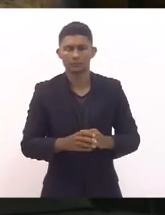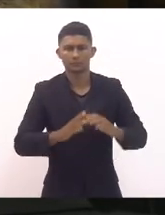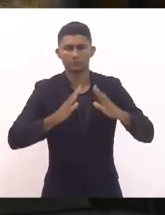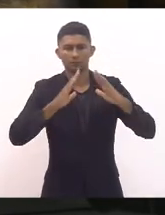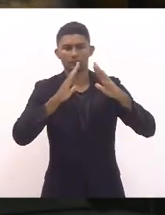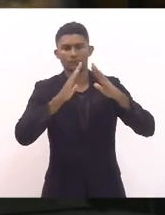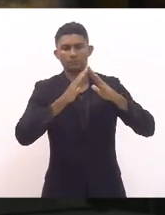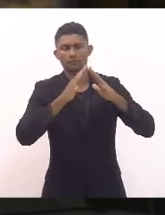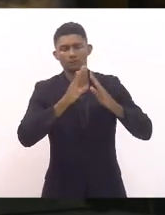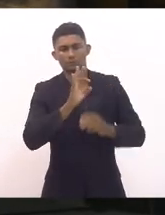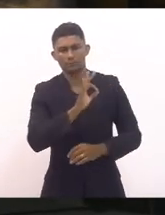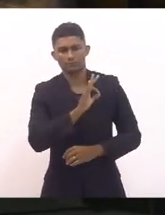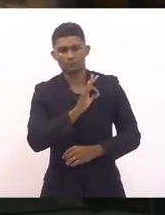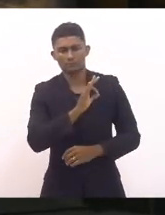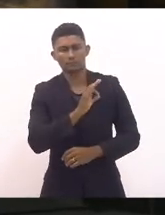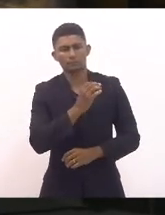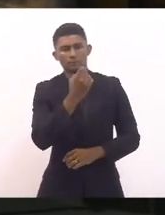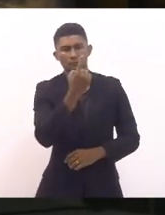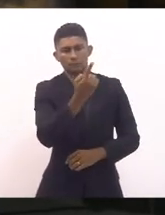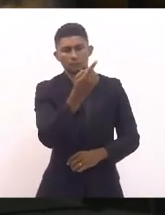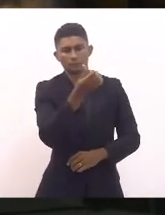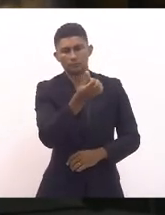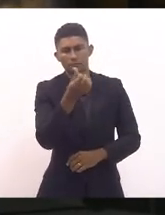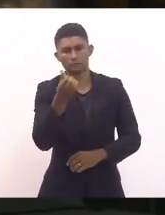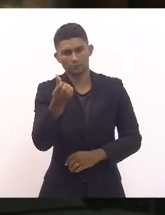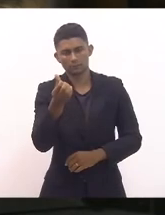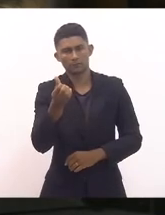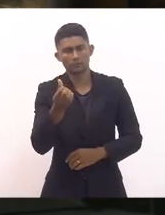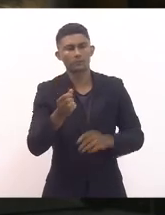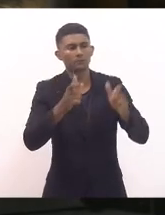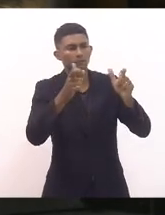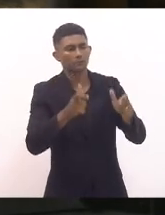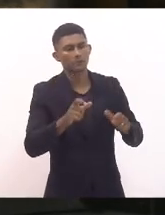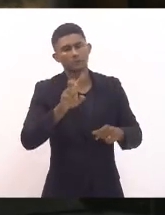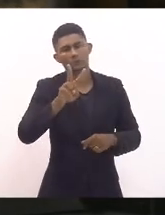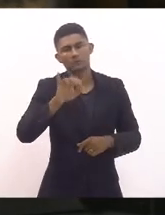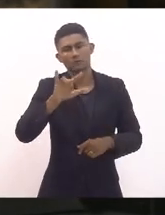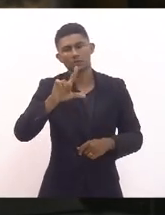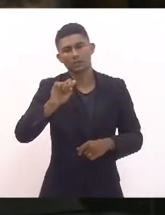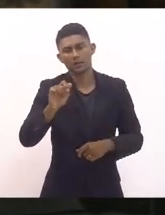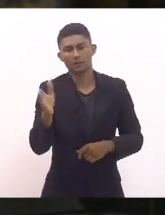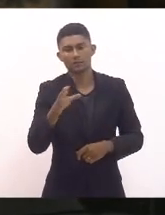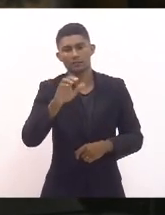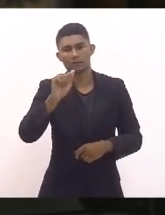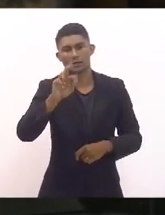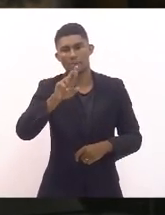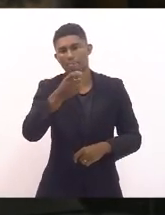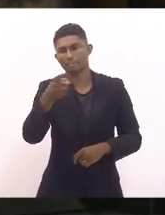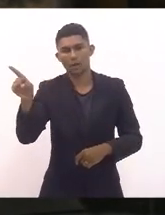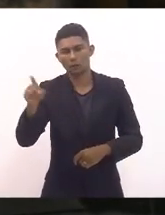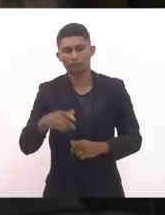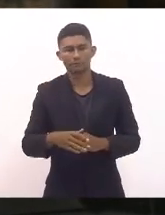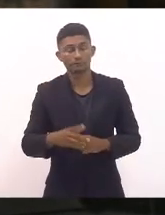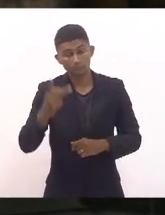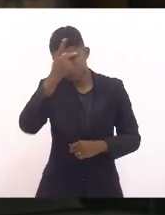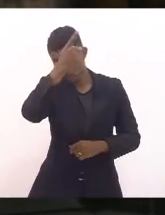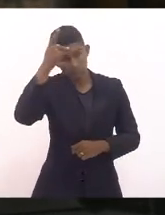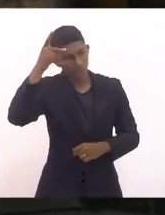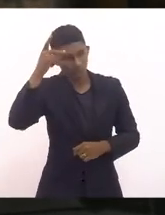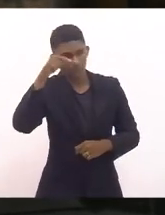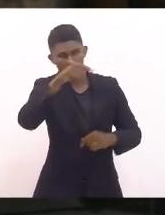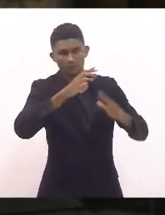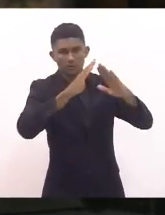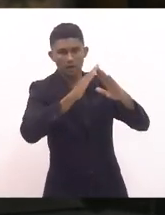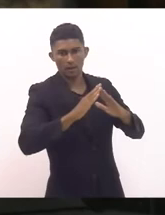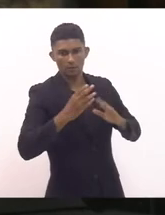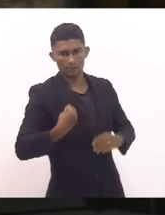delegacia, não é, da 166DP, na Vila do Abraão. Aquele que é morador da ilha,